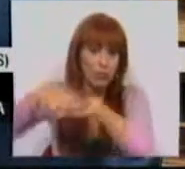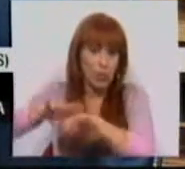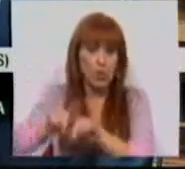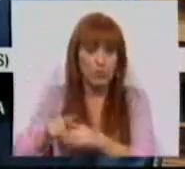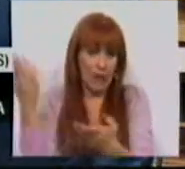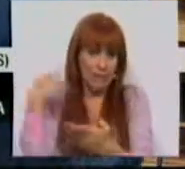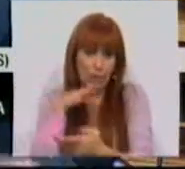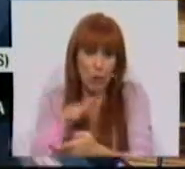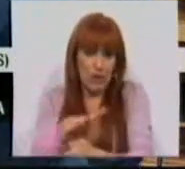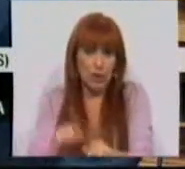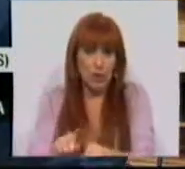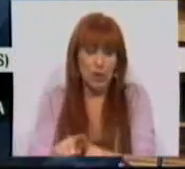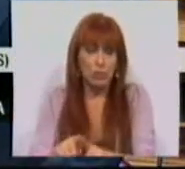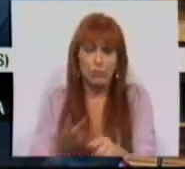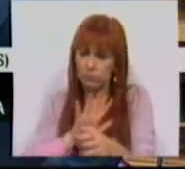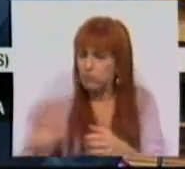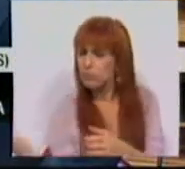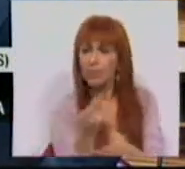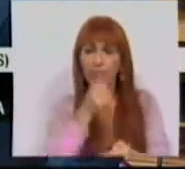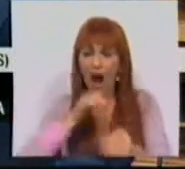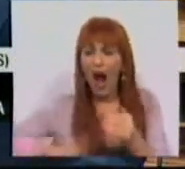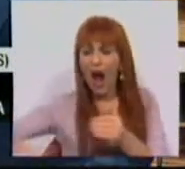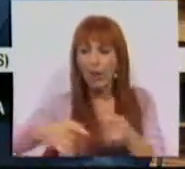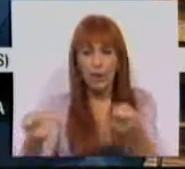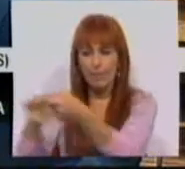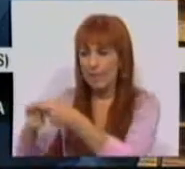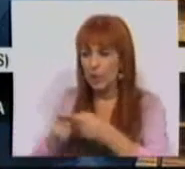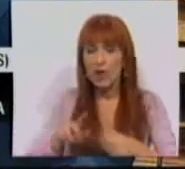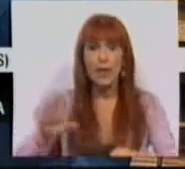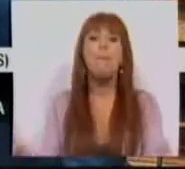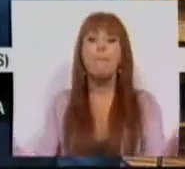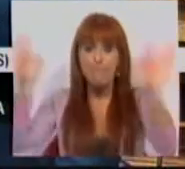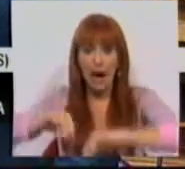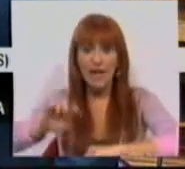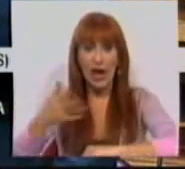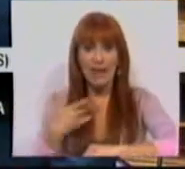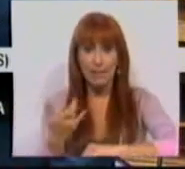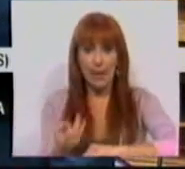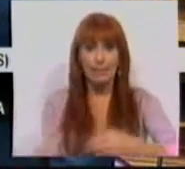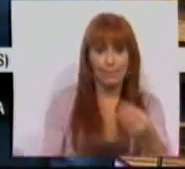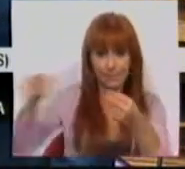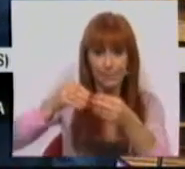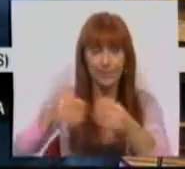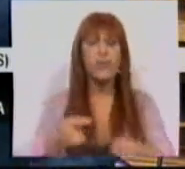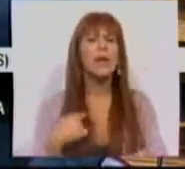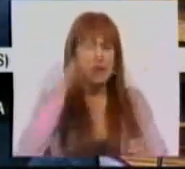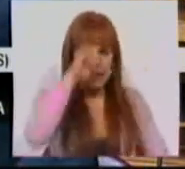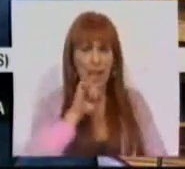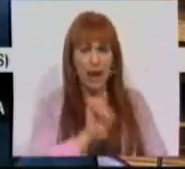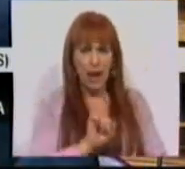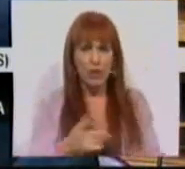pouco disse, e que são bordejadas pelo lençol d'água, mais a EDP. Lembrar ainda que há